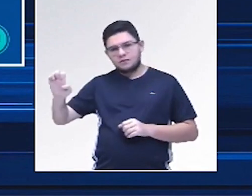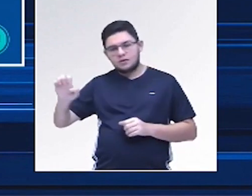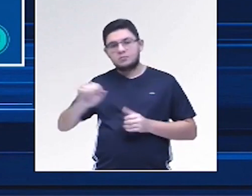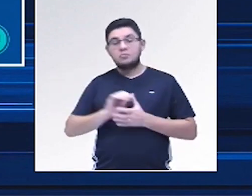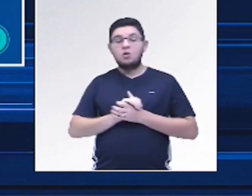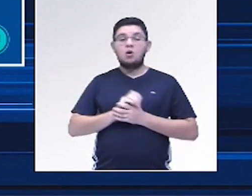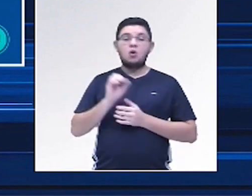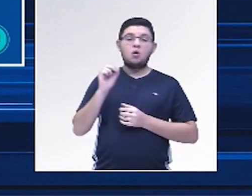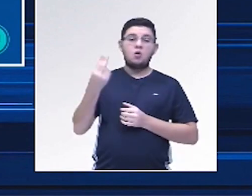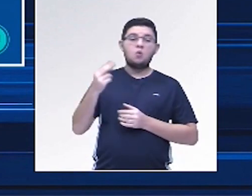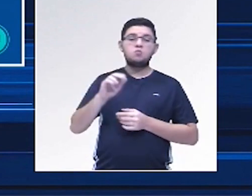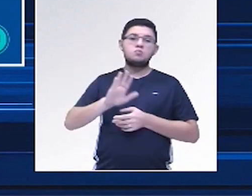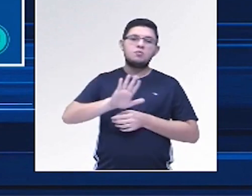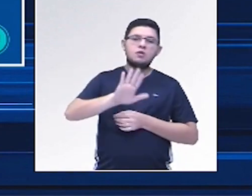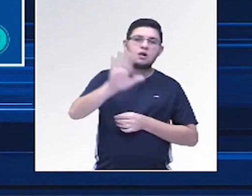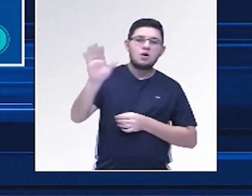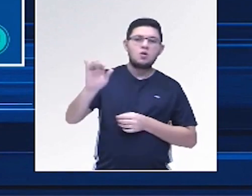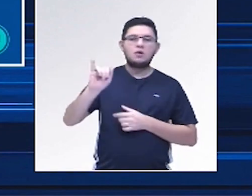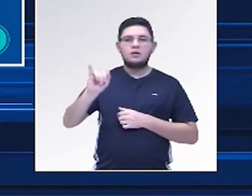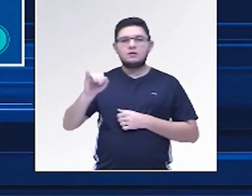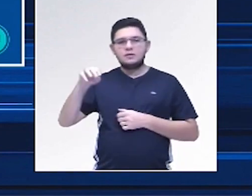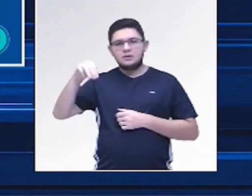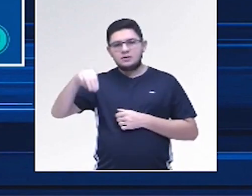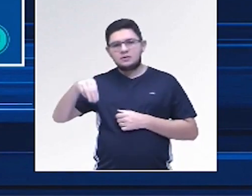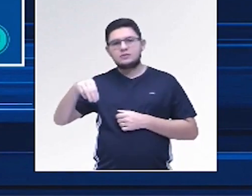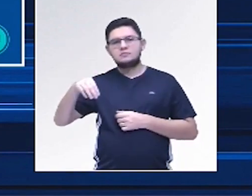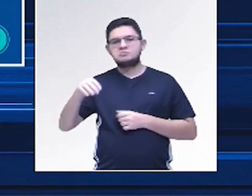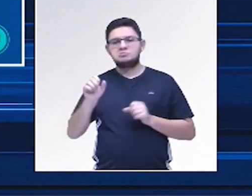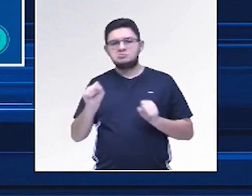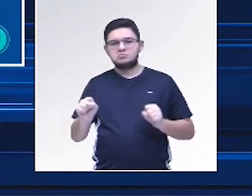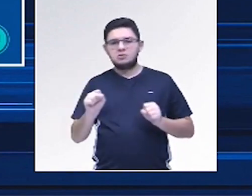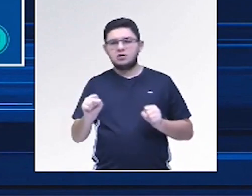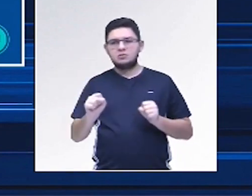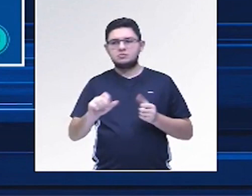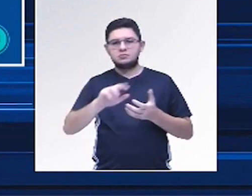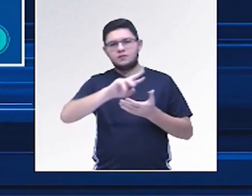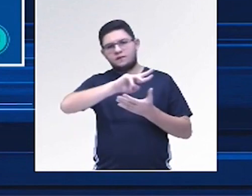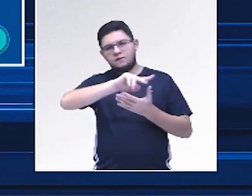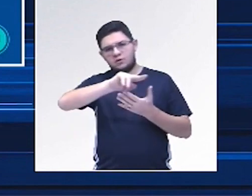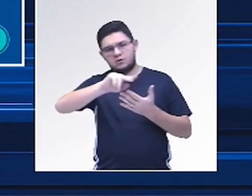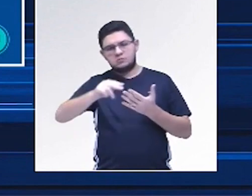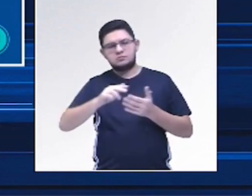você escolhe a forma que você acha melhor. Então, a pronúncia é